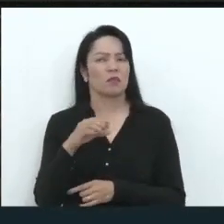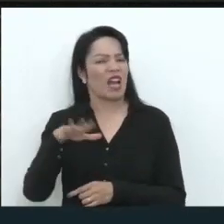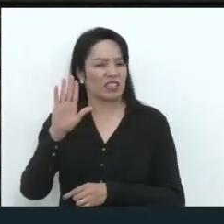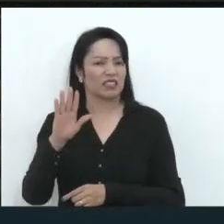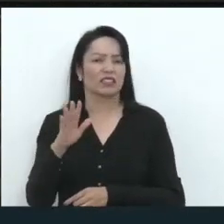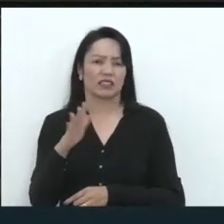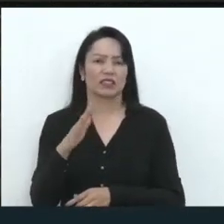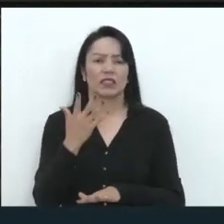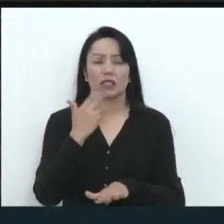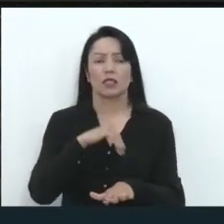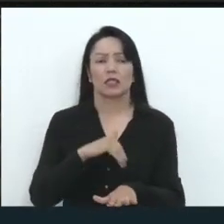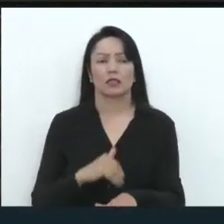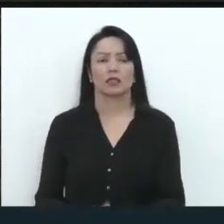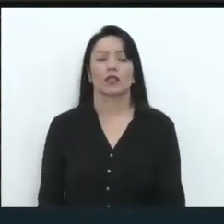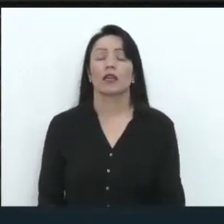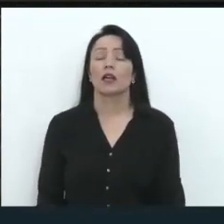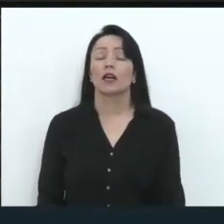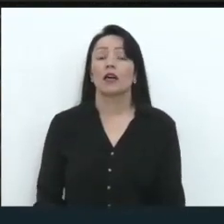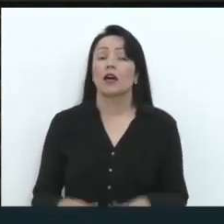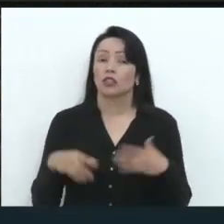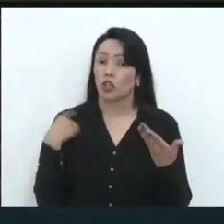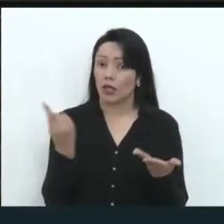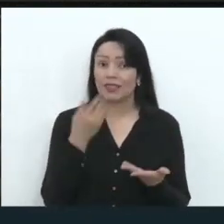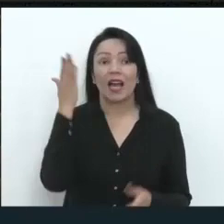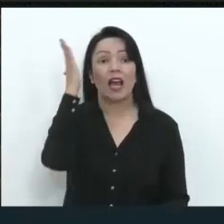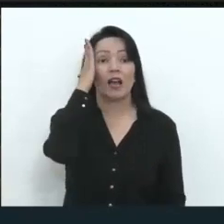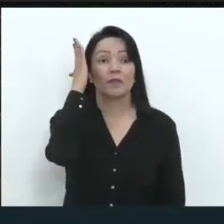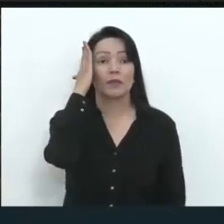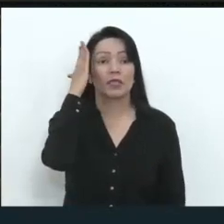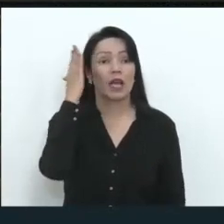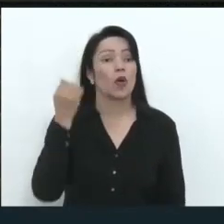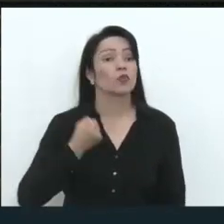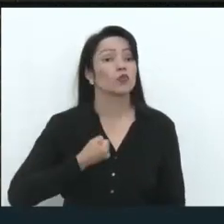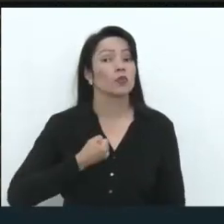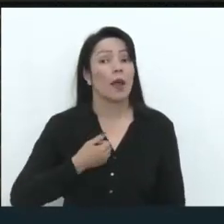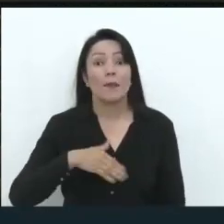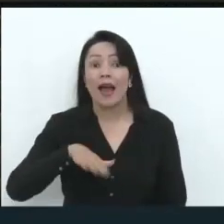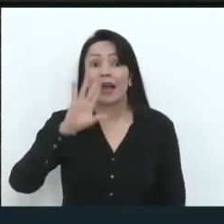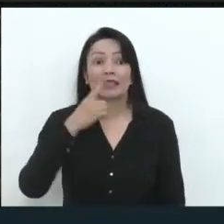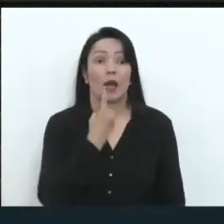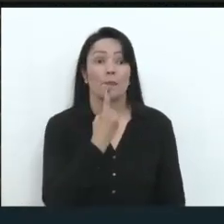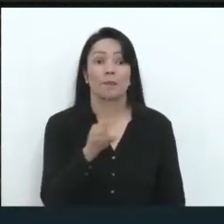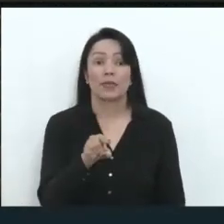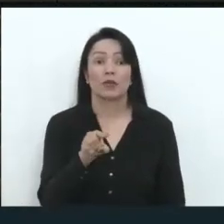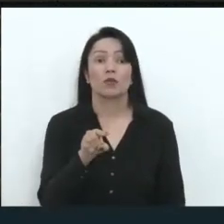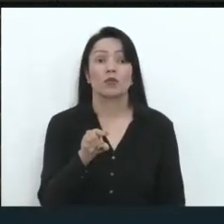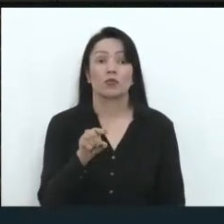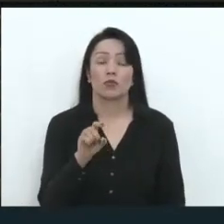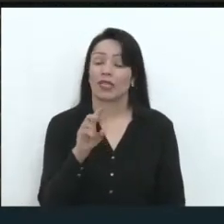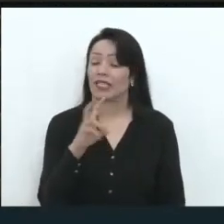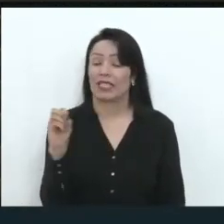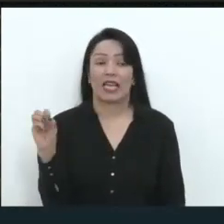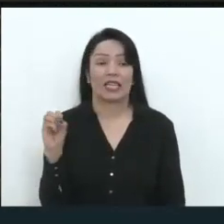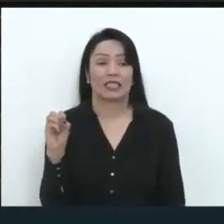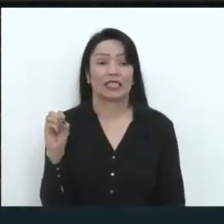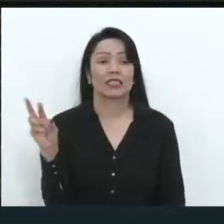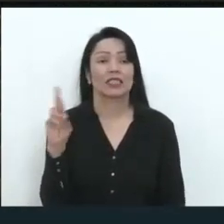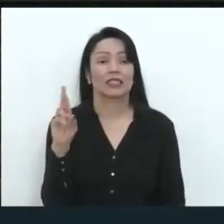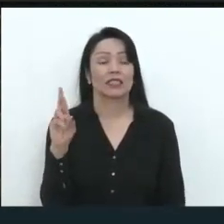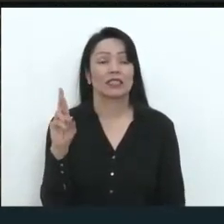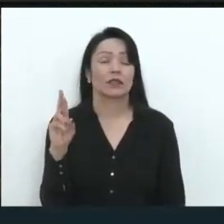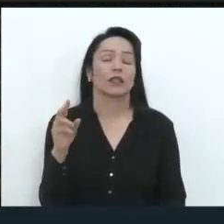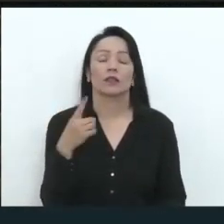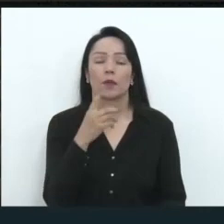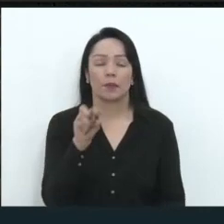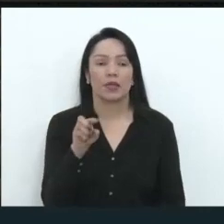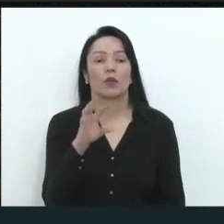300 e poucas crianças, quando nós sabemos que esse número passa aí de 1.500 crianças que deveriam obrigatoriamente